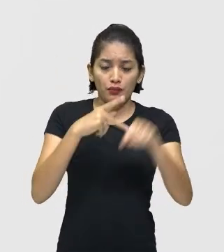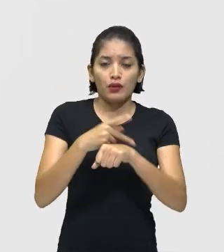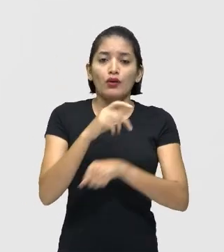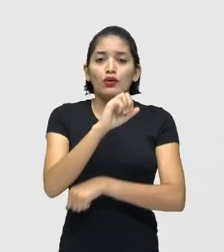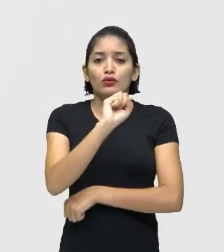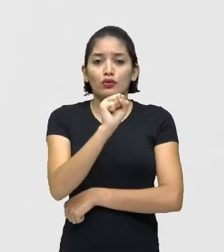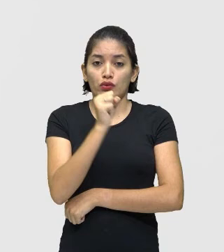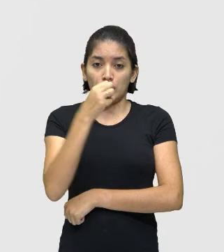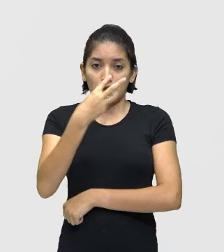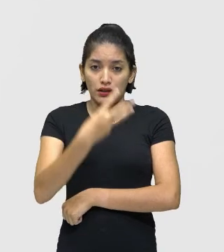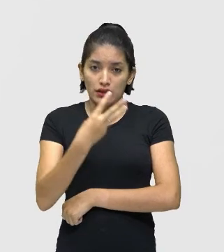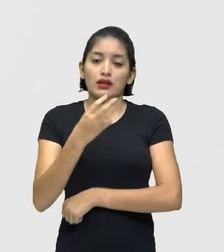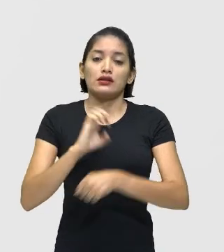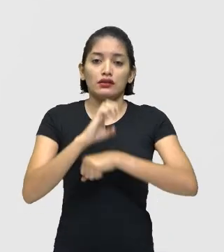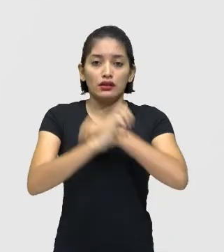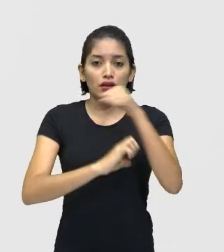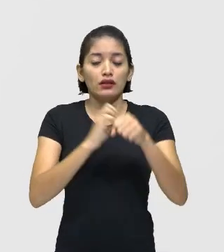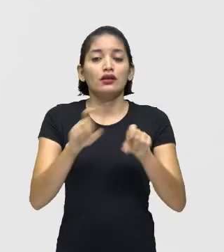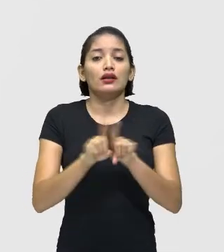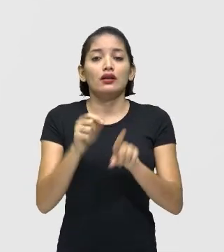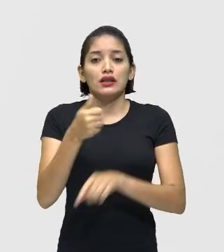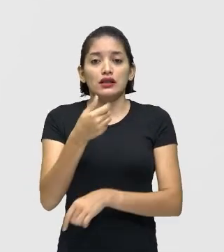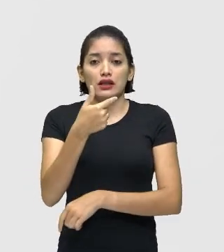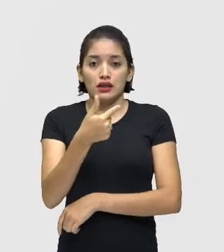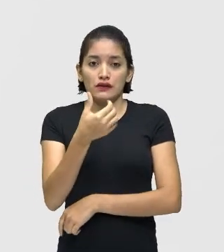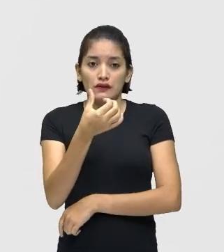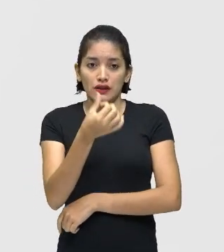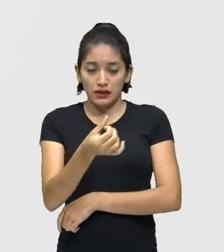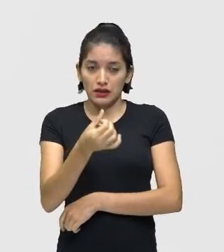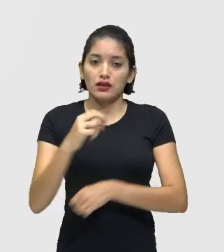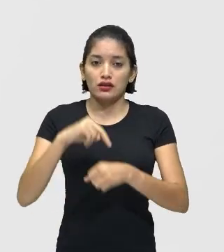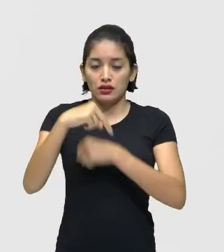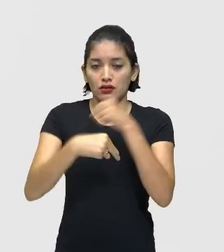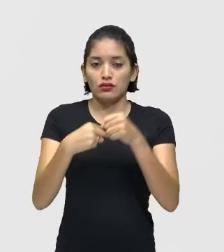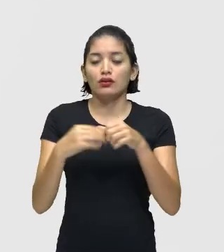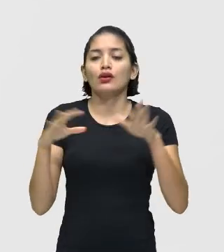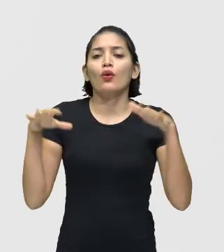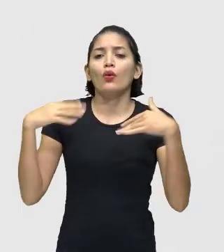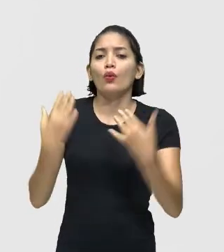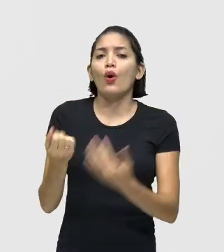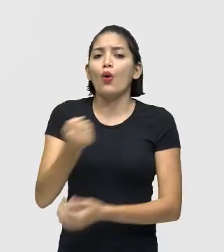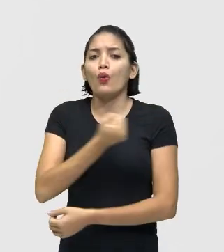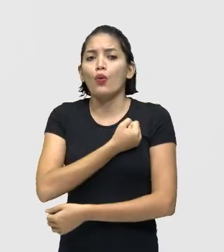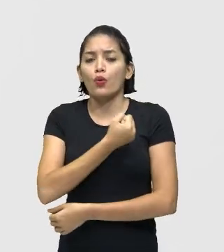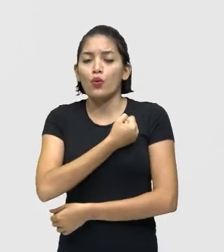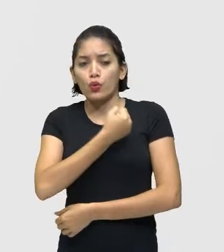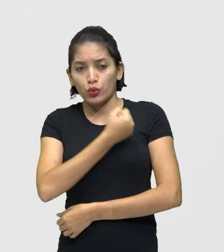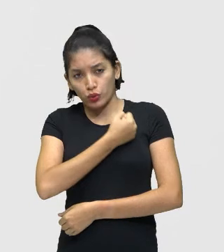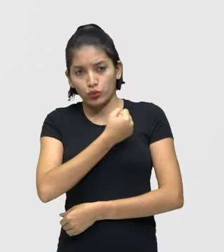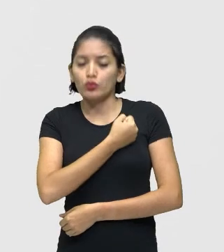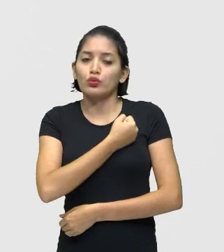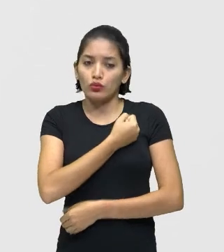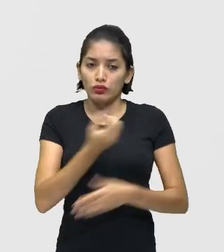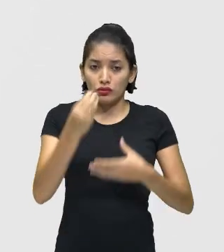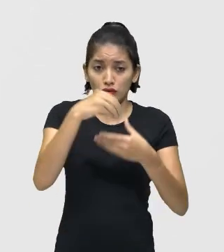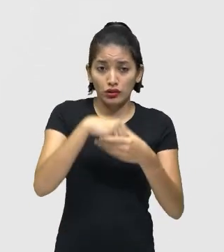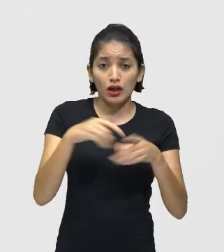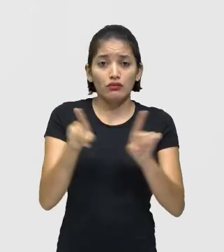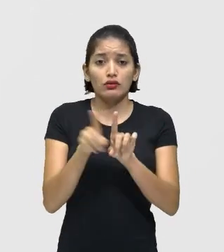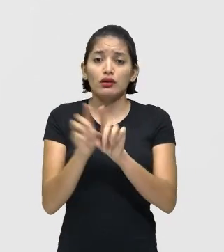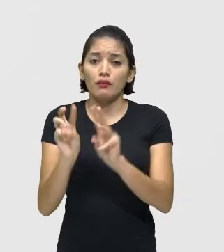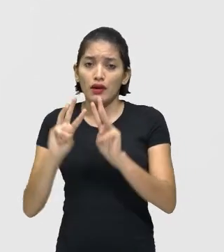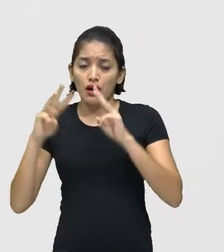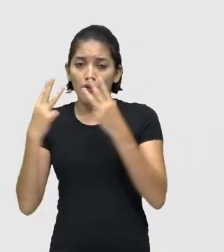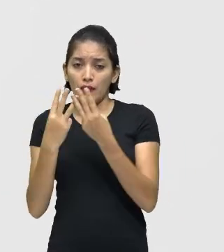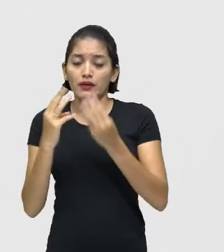e 126 nêutrons. Qual é, respectivamente, o número atômico e o número de massa desse átomo? Né?